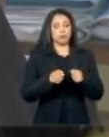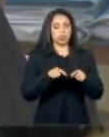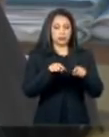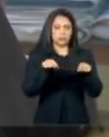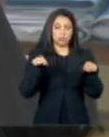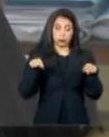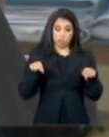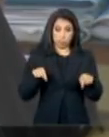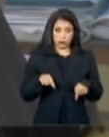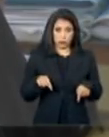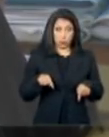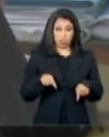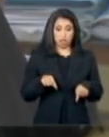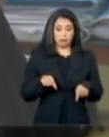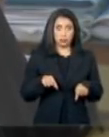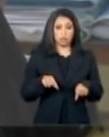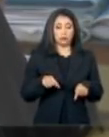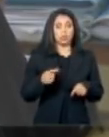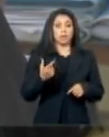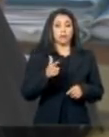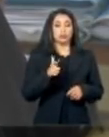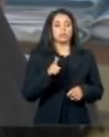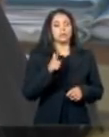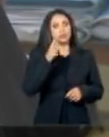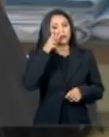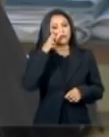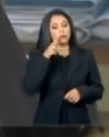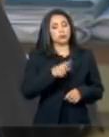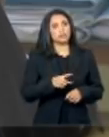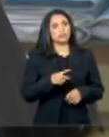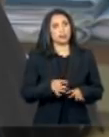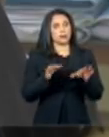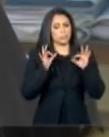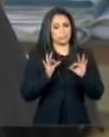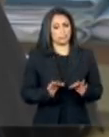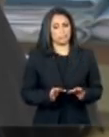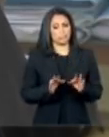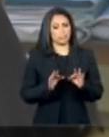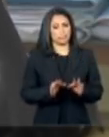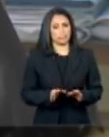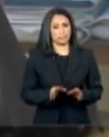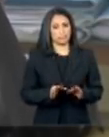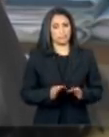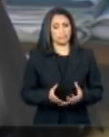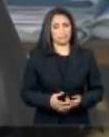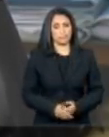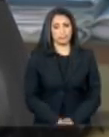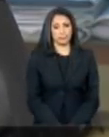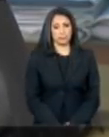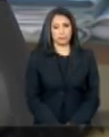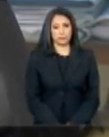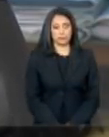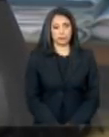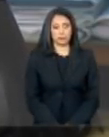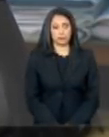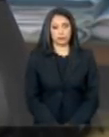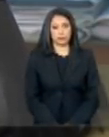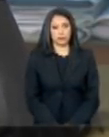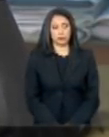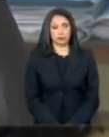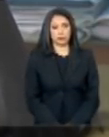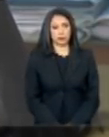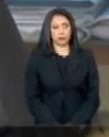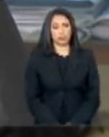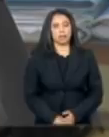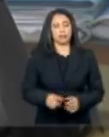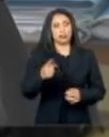órgãos para considerá-la perfeita bizarra assevera ainda que o prazo decadencial